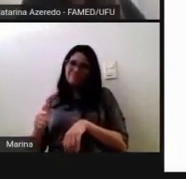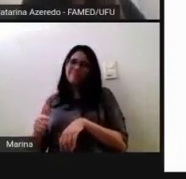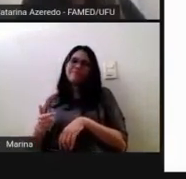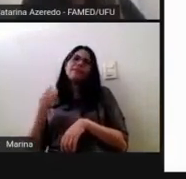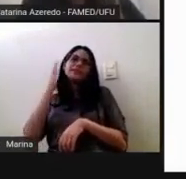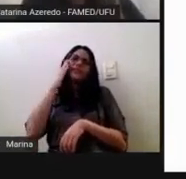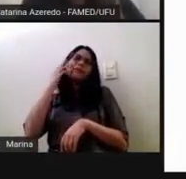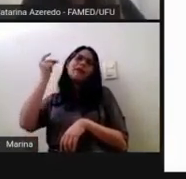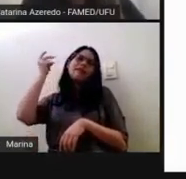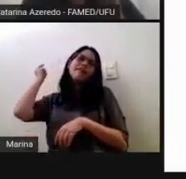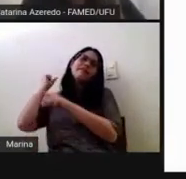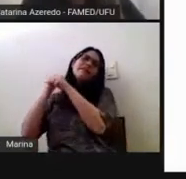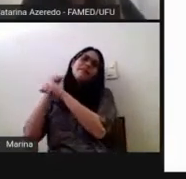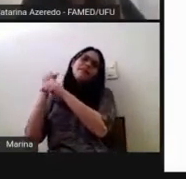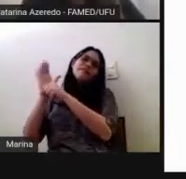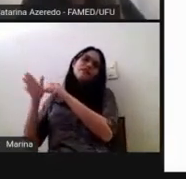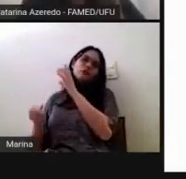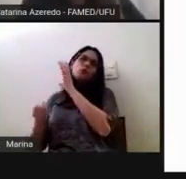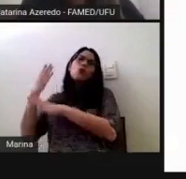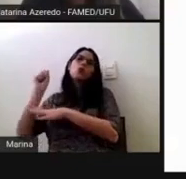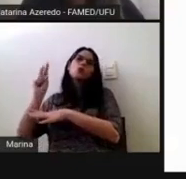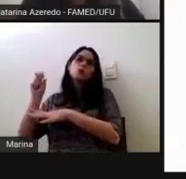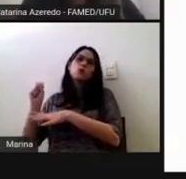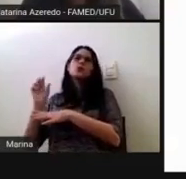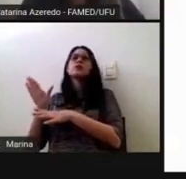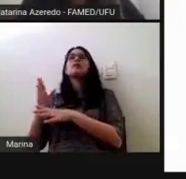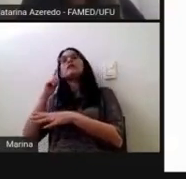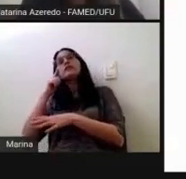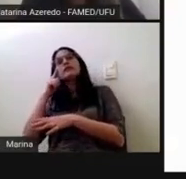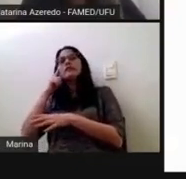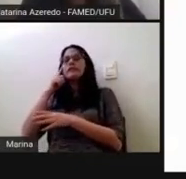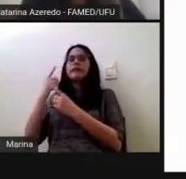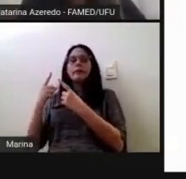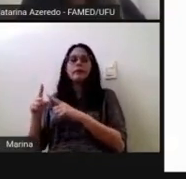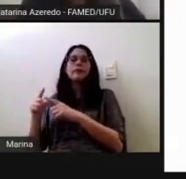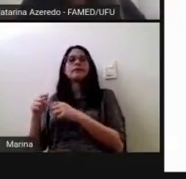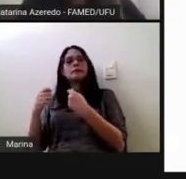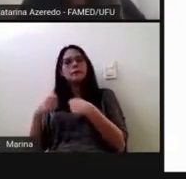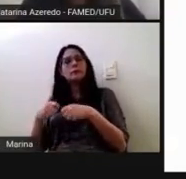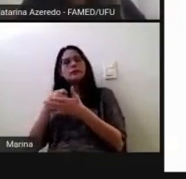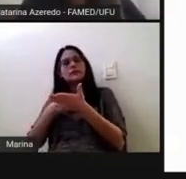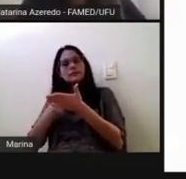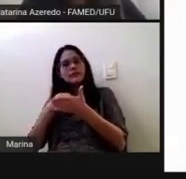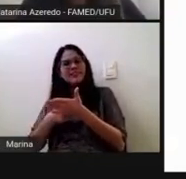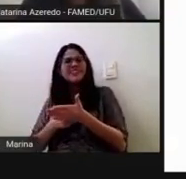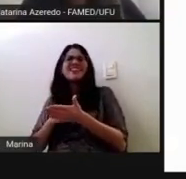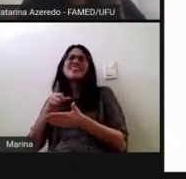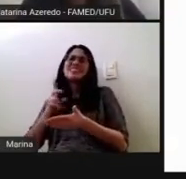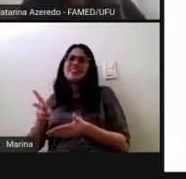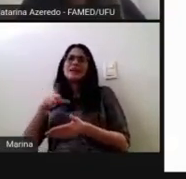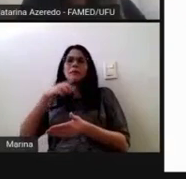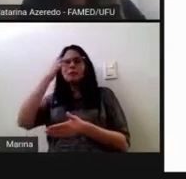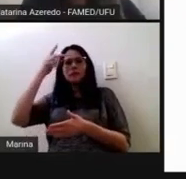que a gente são bandeiras da reforma sanitária, de acabar com o subsídio para o setor privado, acabar com renúncia fiscal no setor privado